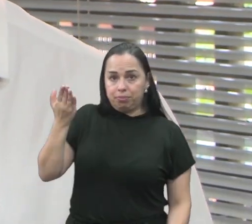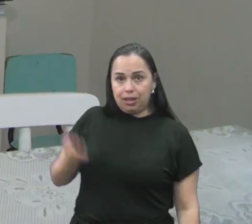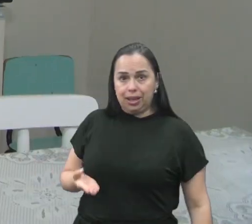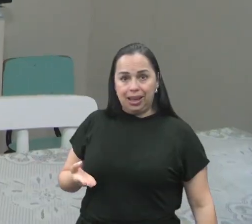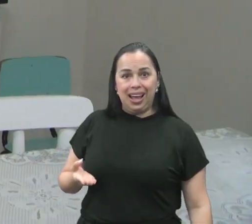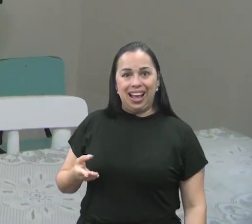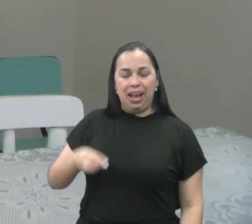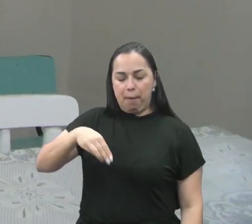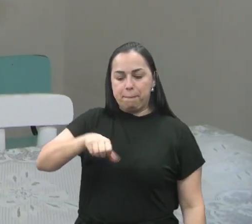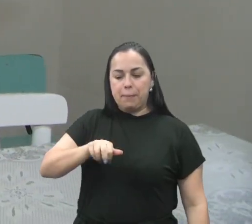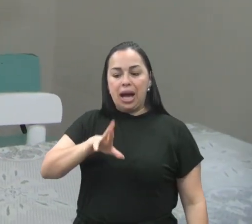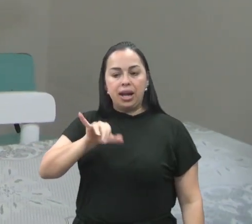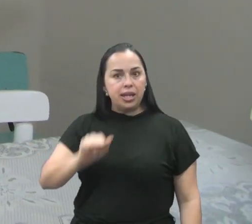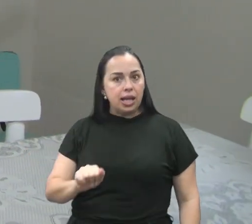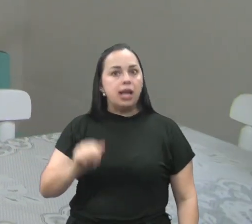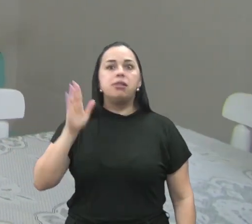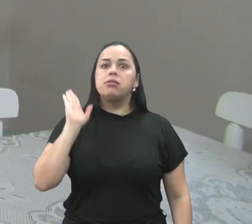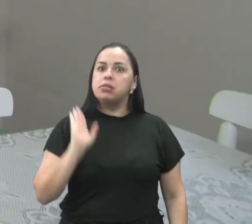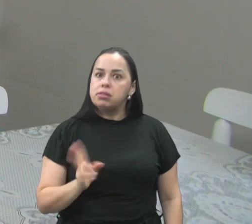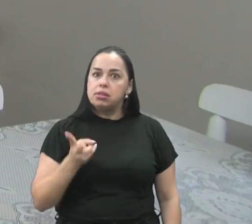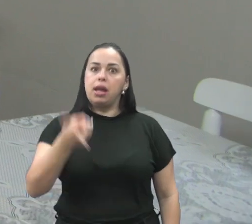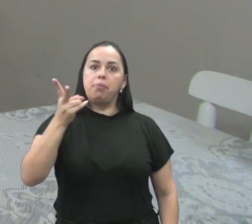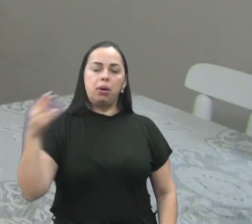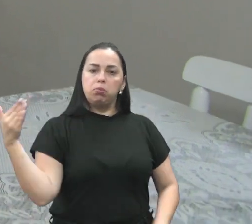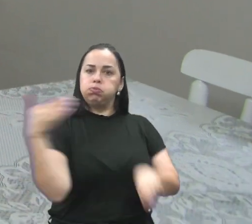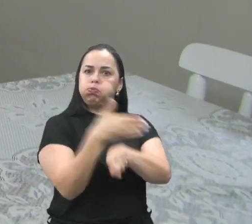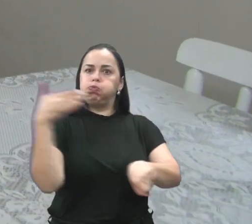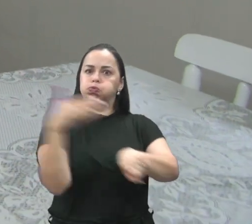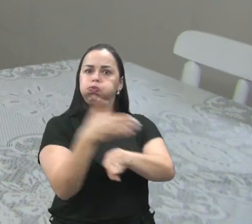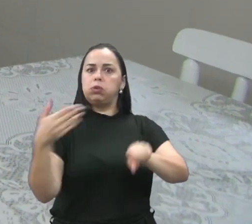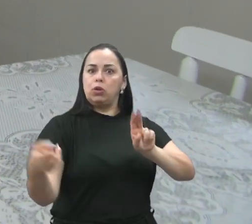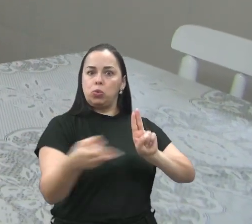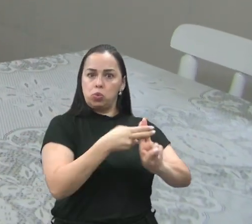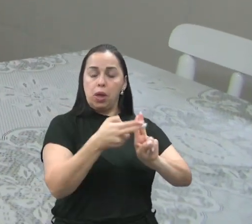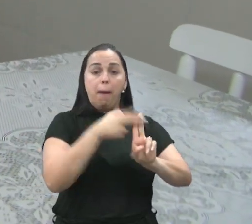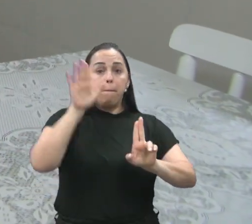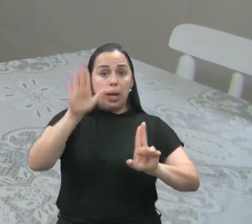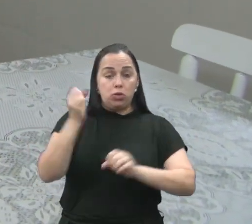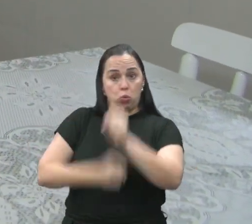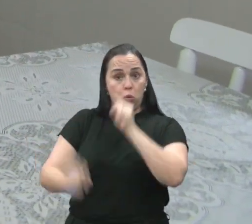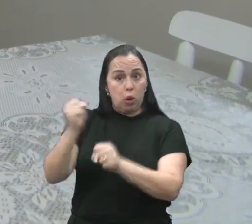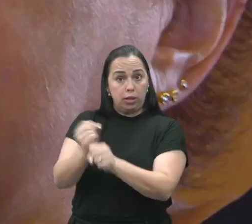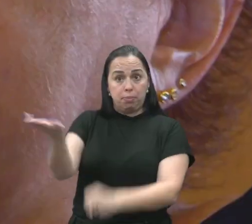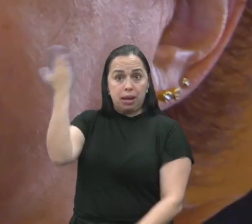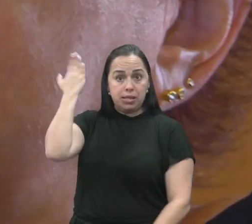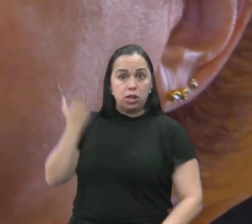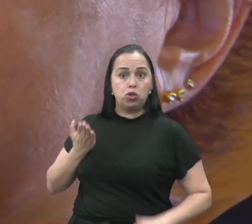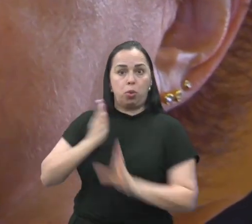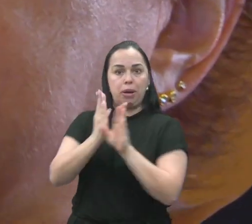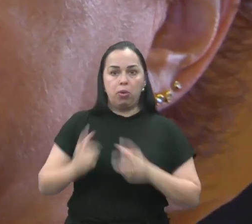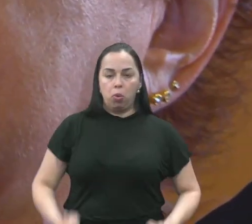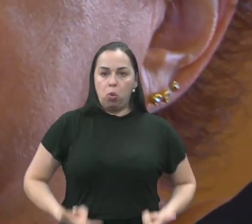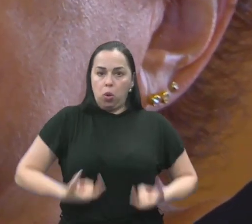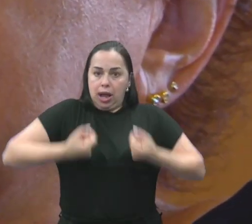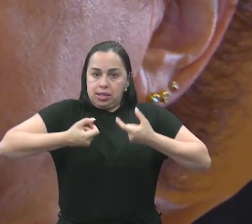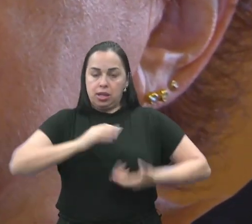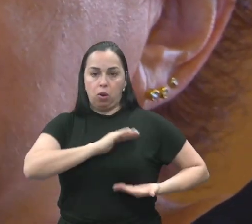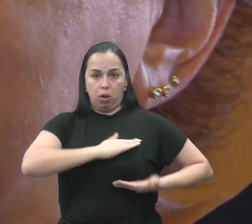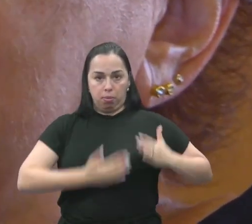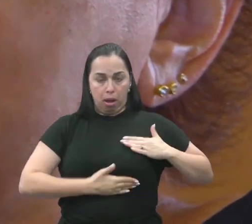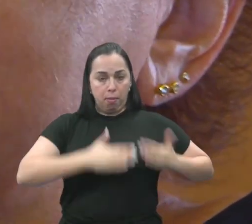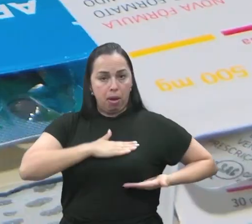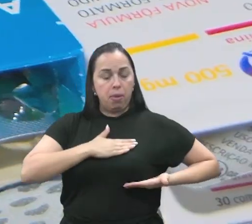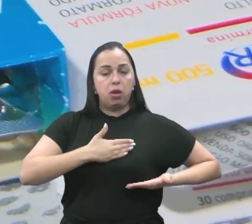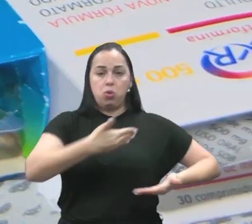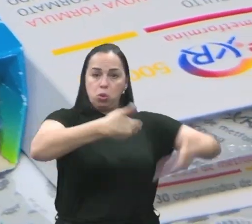pública. A Dona Maria sempre foi usuária do SUS, mas nunca precisou tanto quanto no ano passado. Ela foi diagnosticada com um câncer